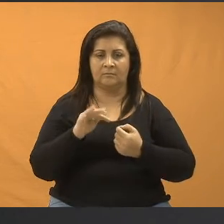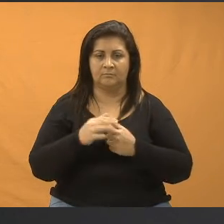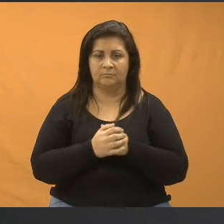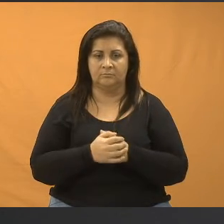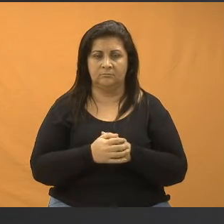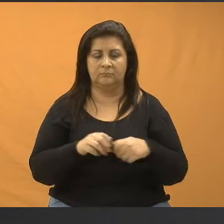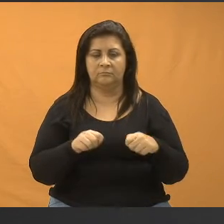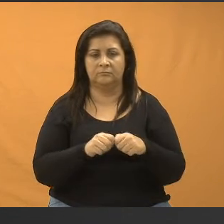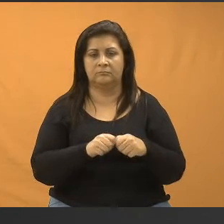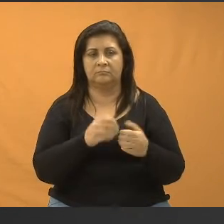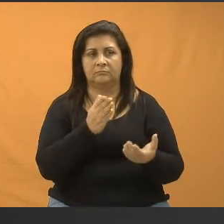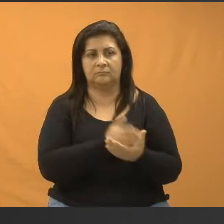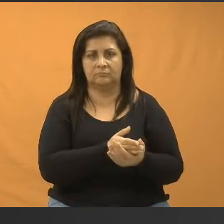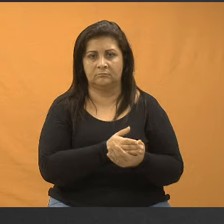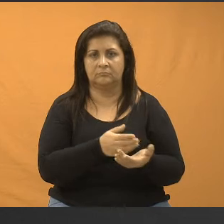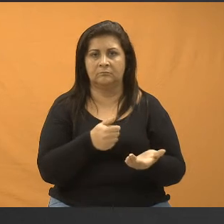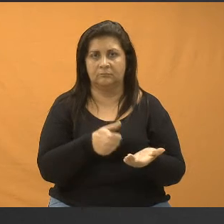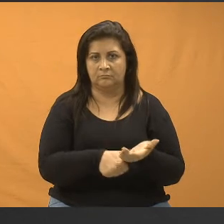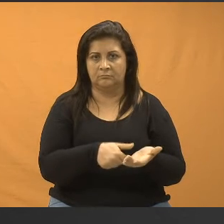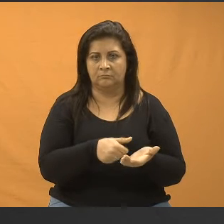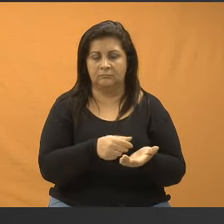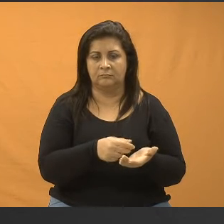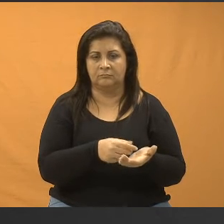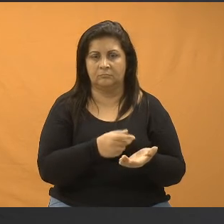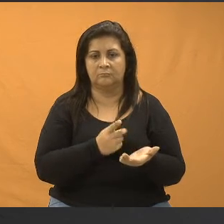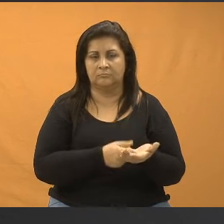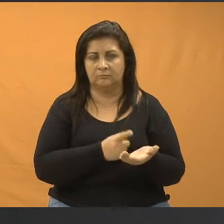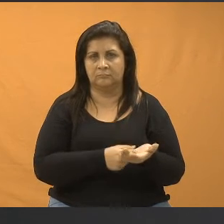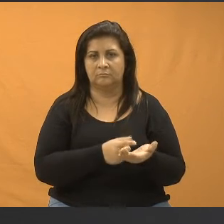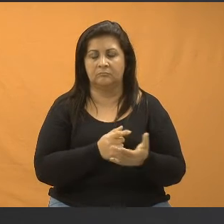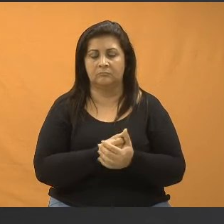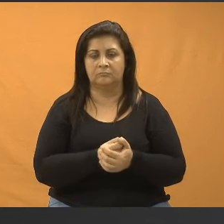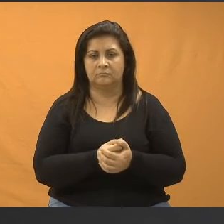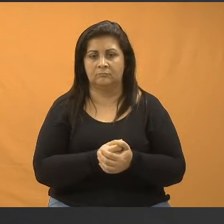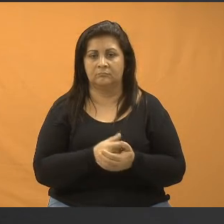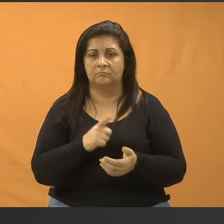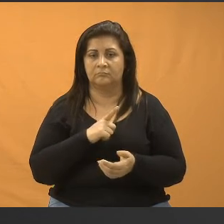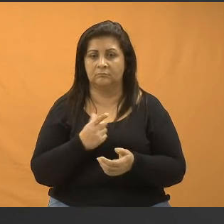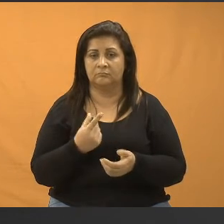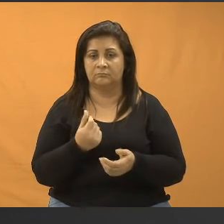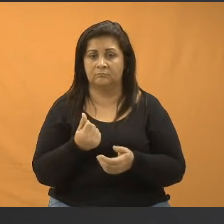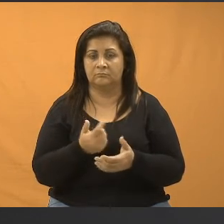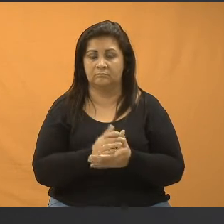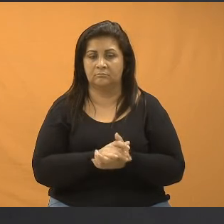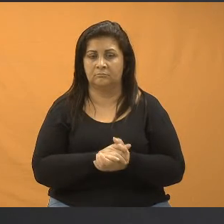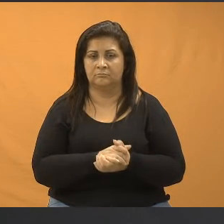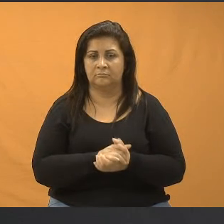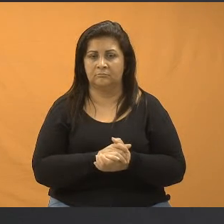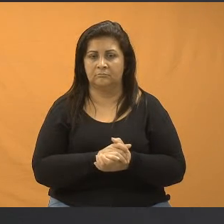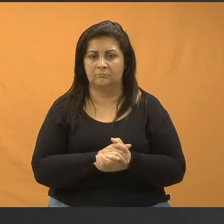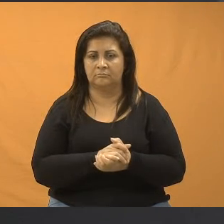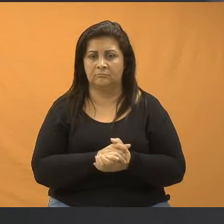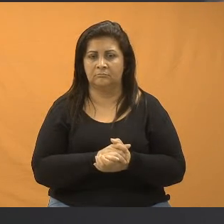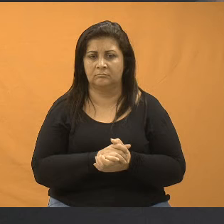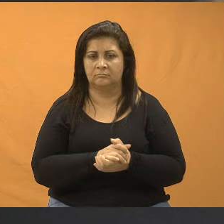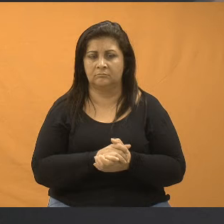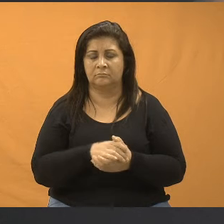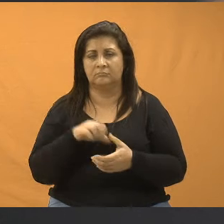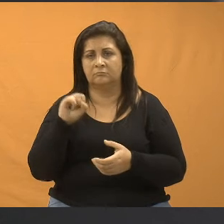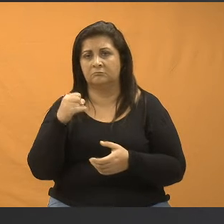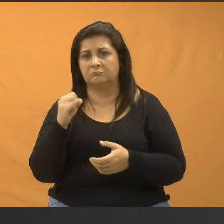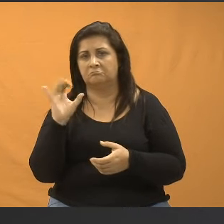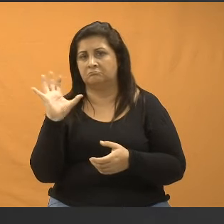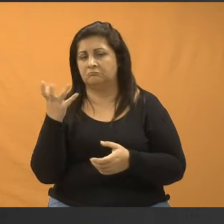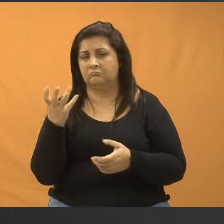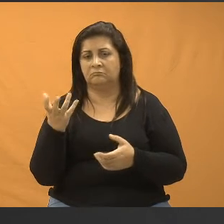faz um contrato, esse contrato tem um custo, tem um valor. Por alguma